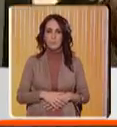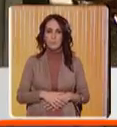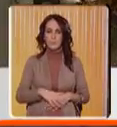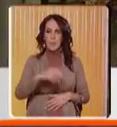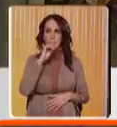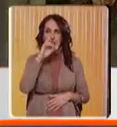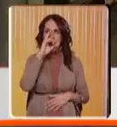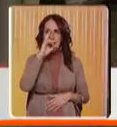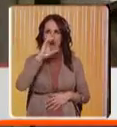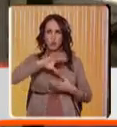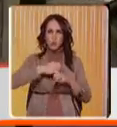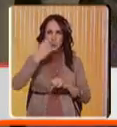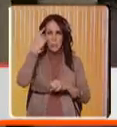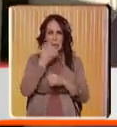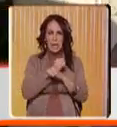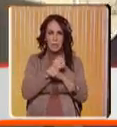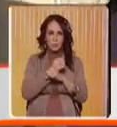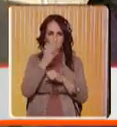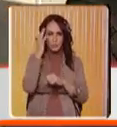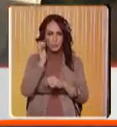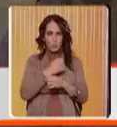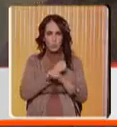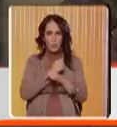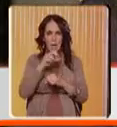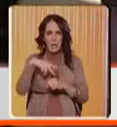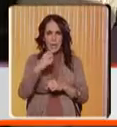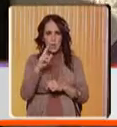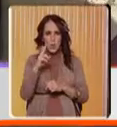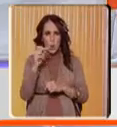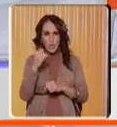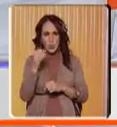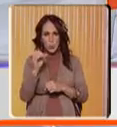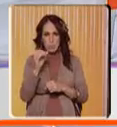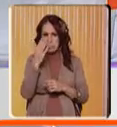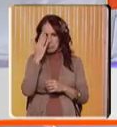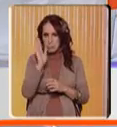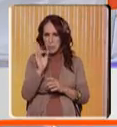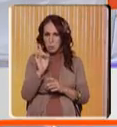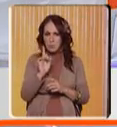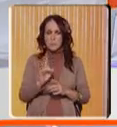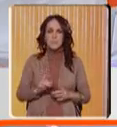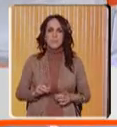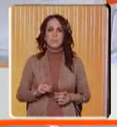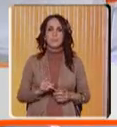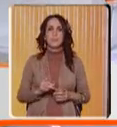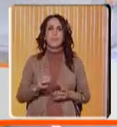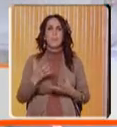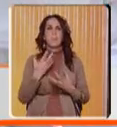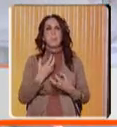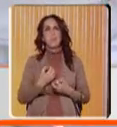Ver álcool pode destruir os neurónios. Não, acho que não. Os neurónios